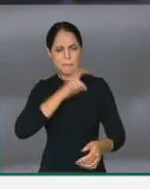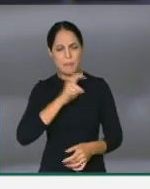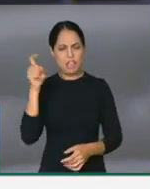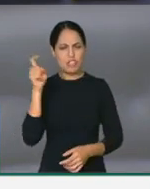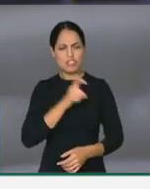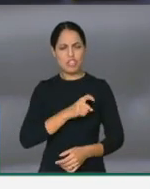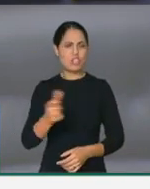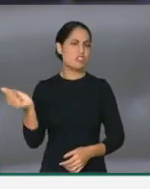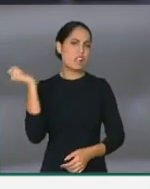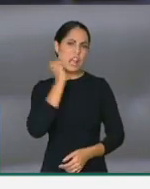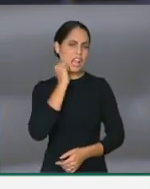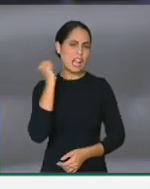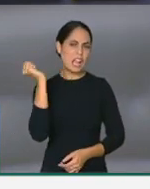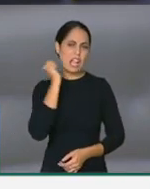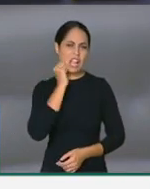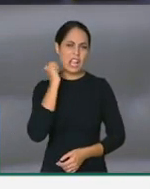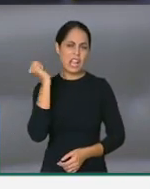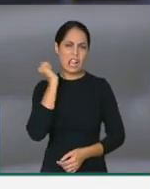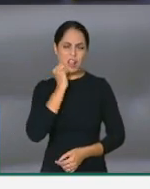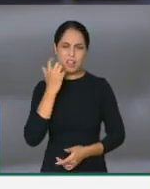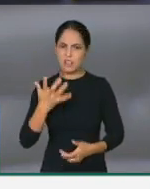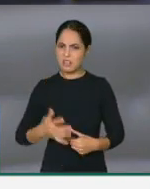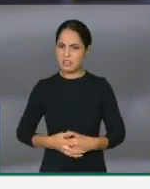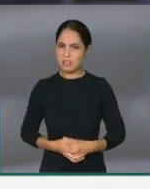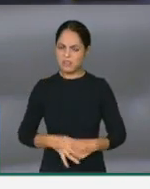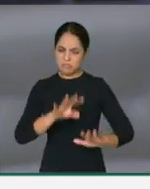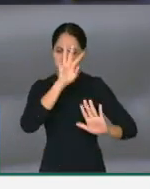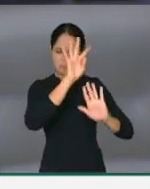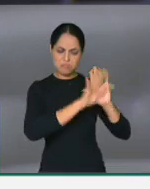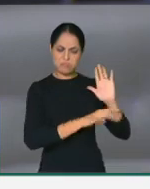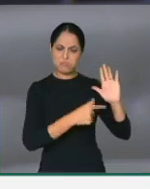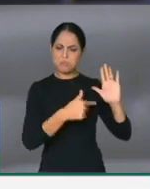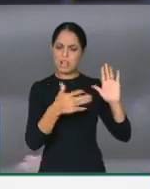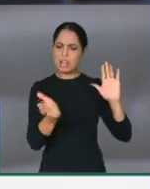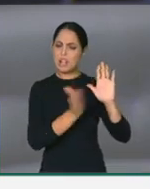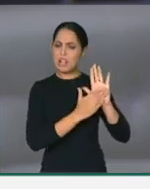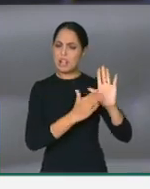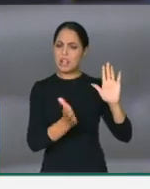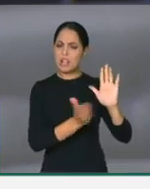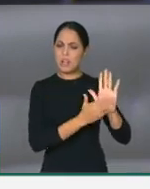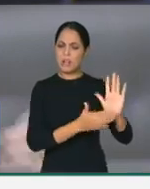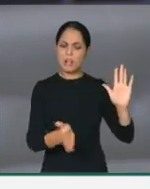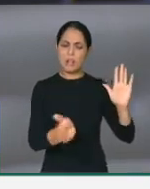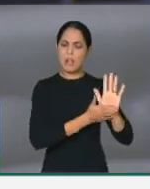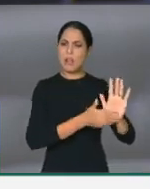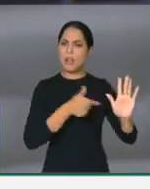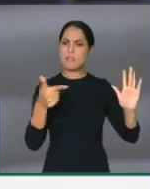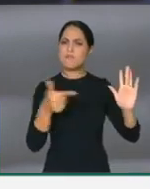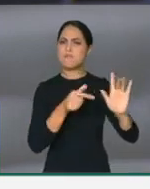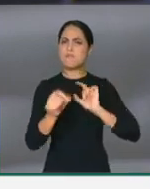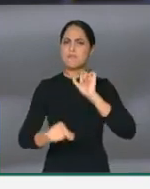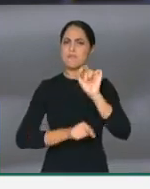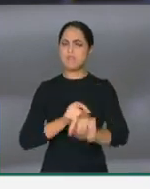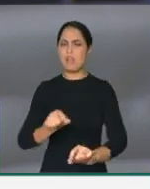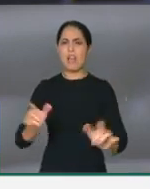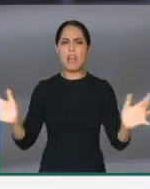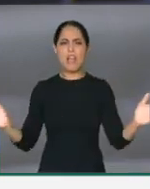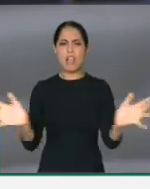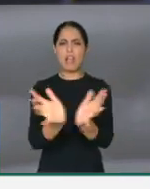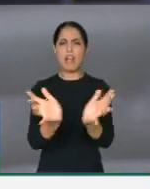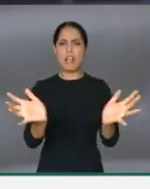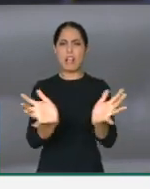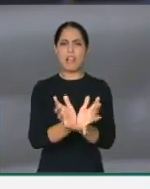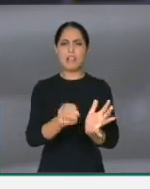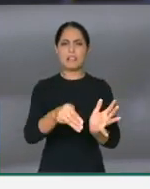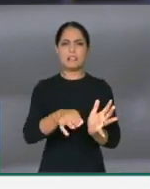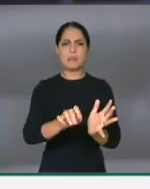descaradamente. O que ele fazia no seu texto, na sua proposta, era elevar o status desse tipo de organização,